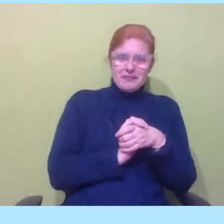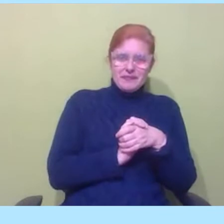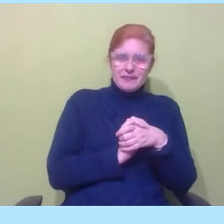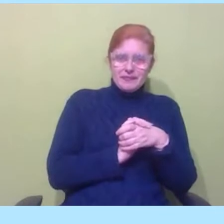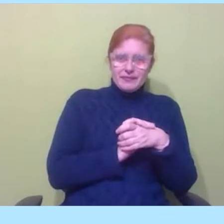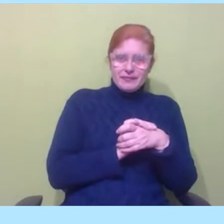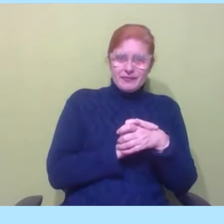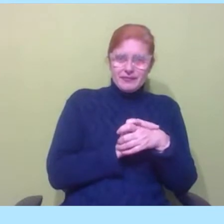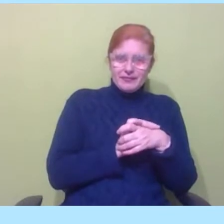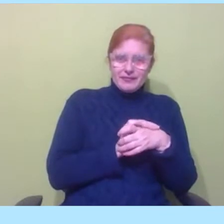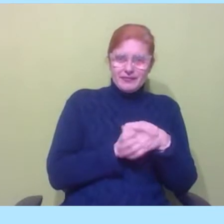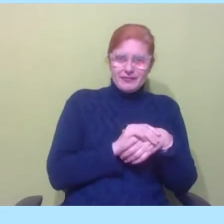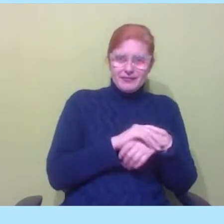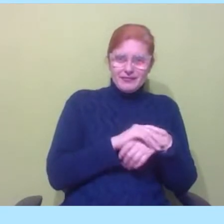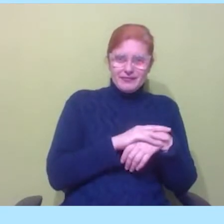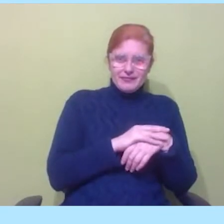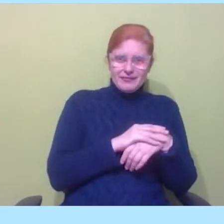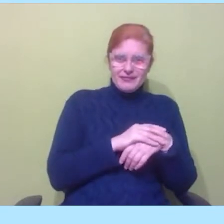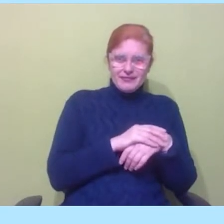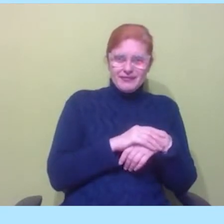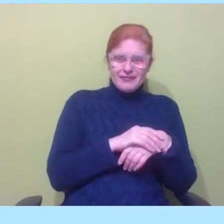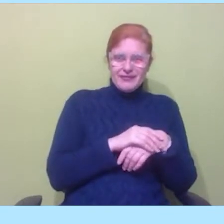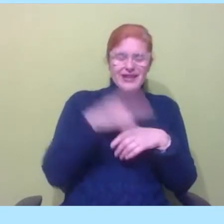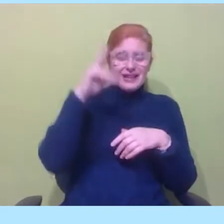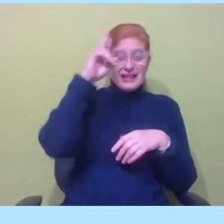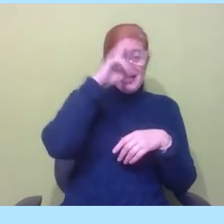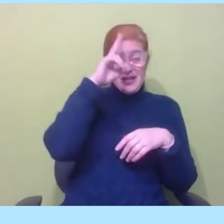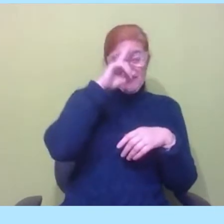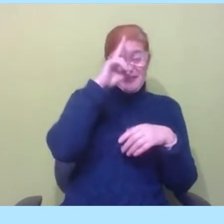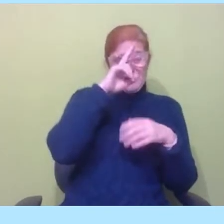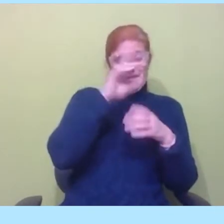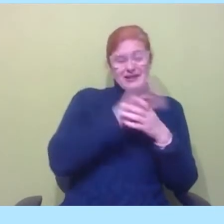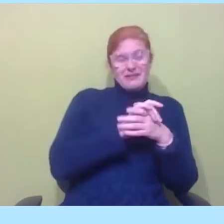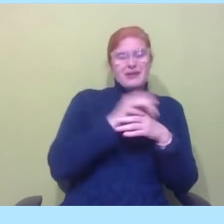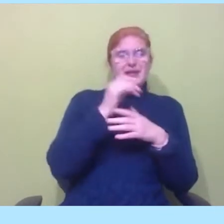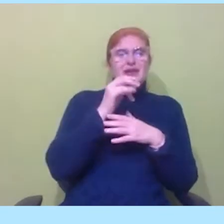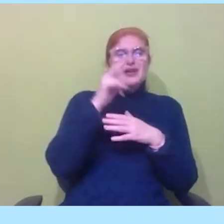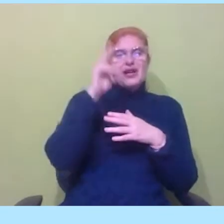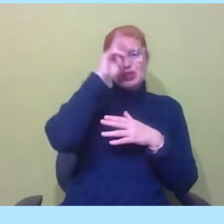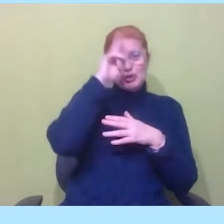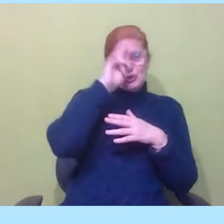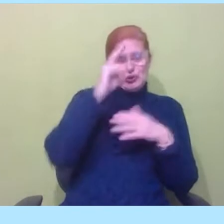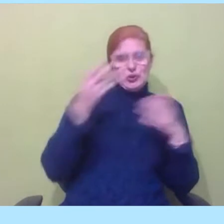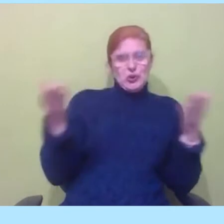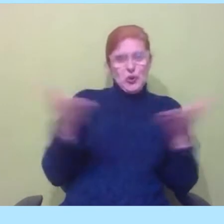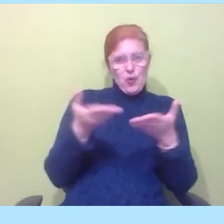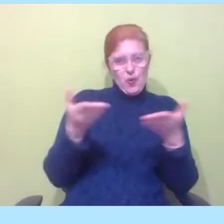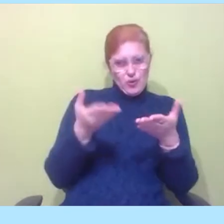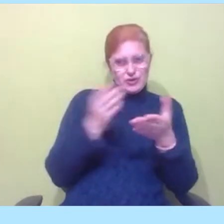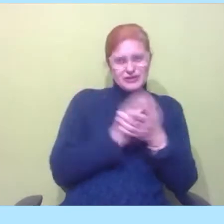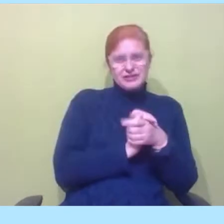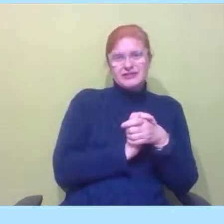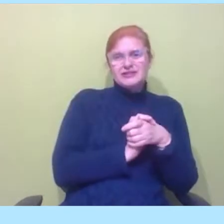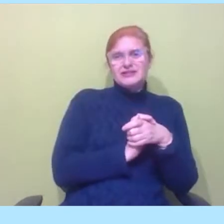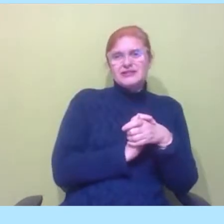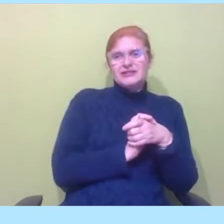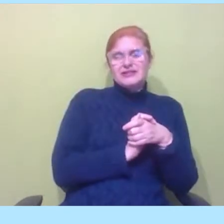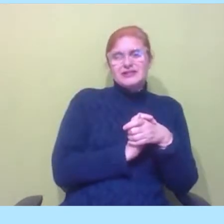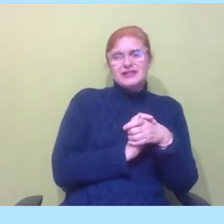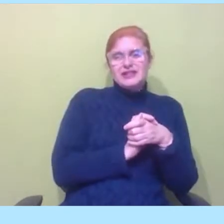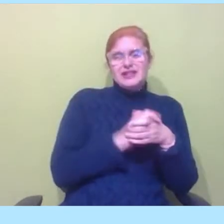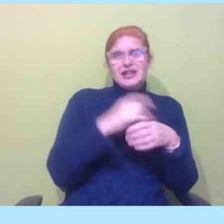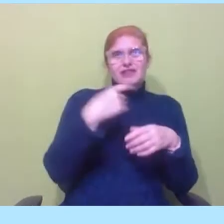foste colocando isso aí, Festira, eu me lembrei de um caso recente que eu tomei conhecimento no TikTok, que eu fiquei